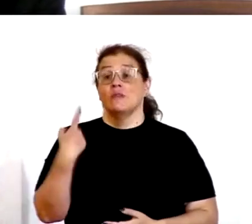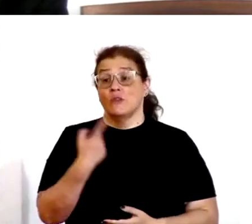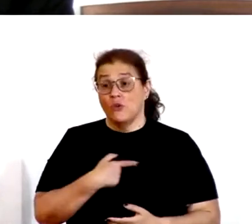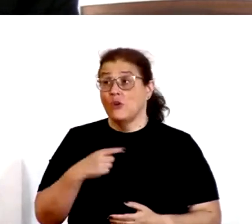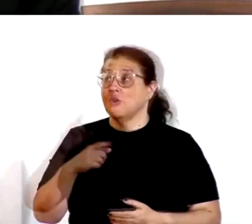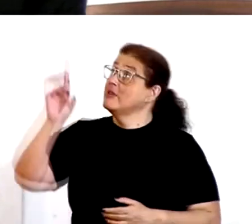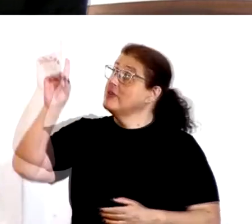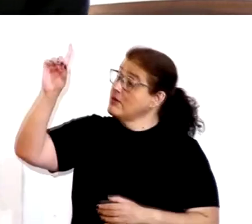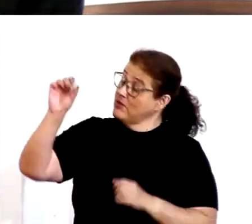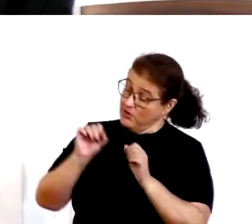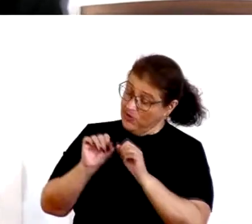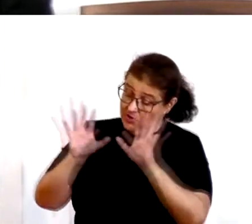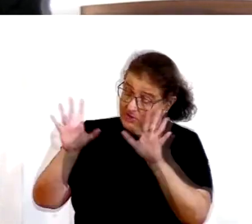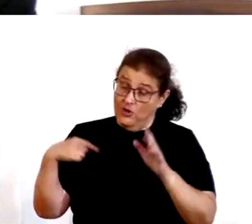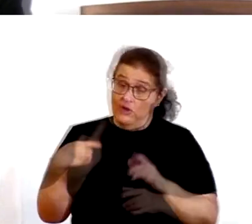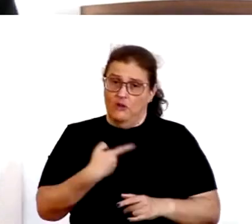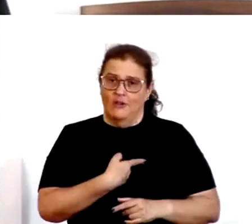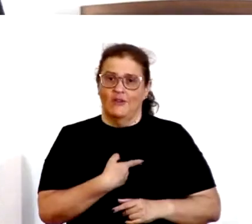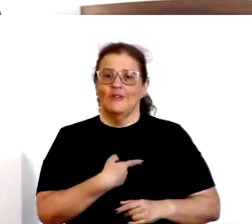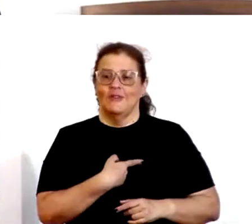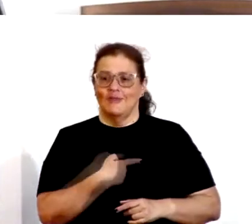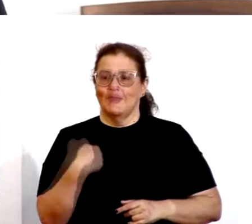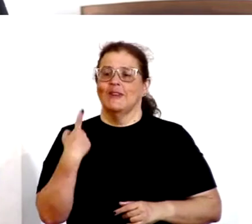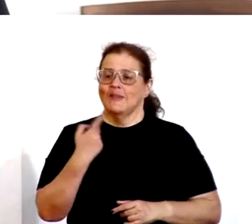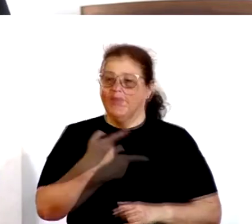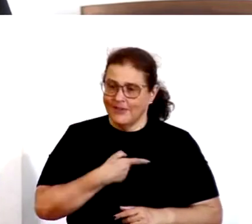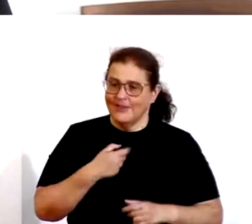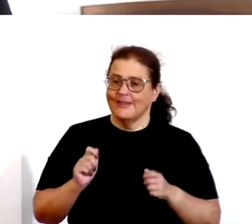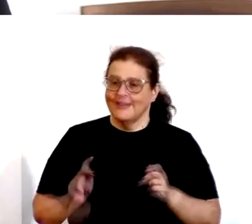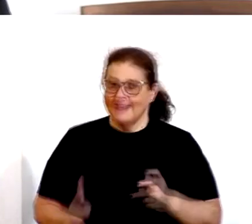obras e para andar de acordo com essas obras.